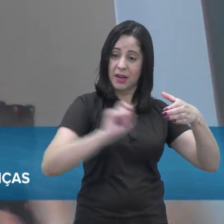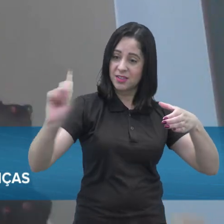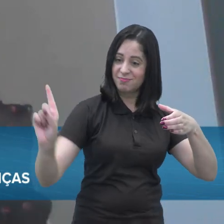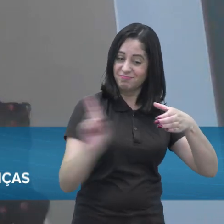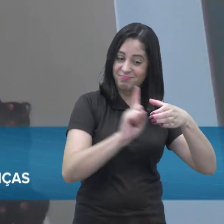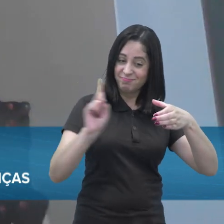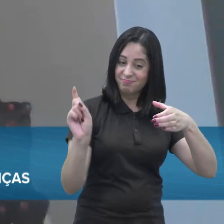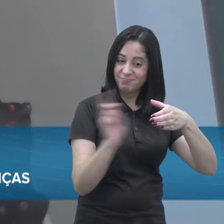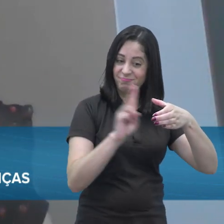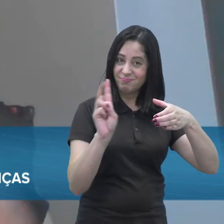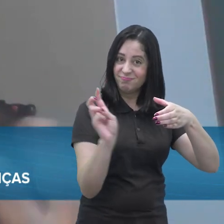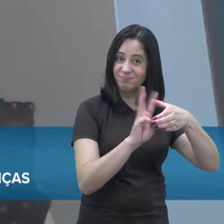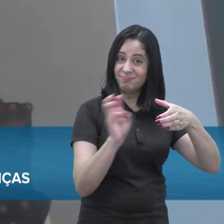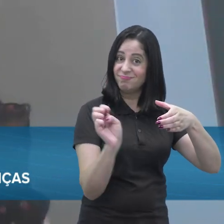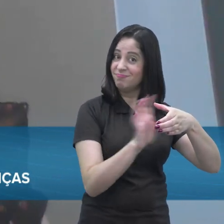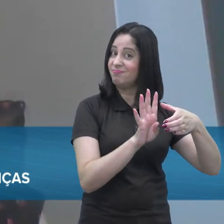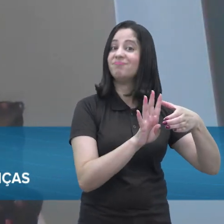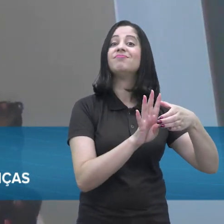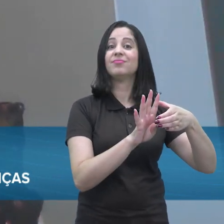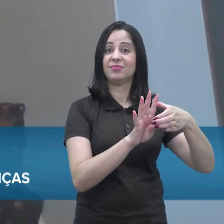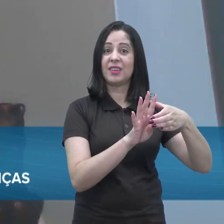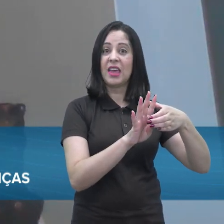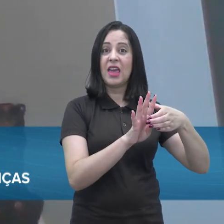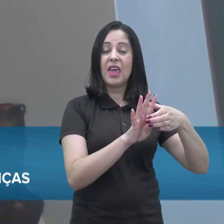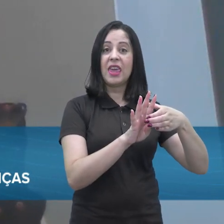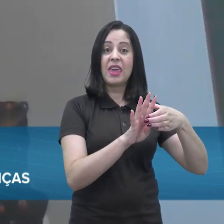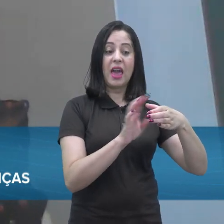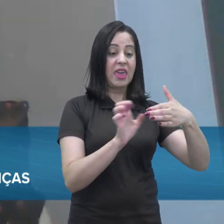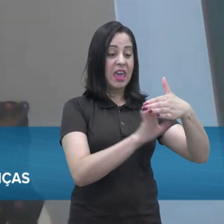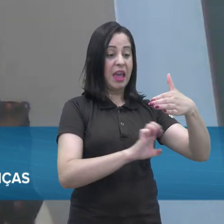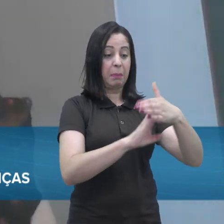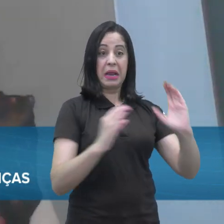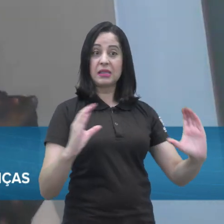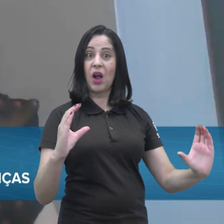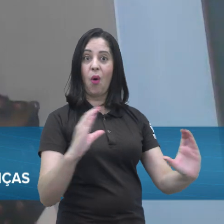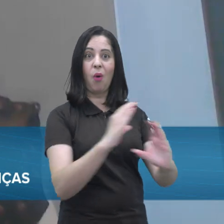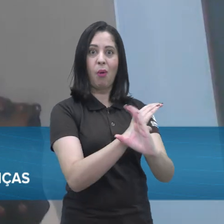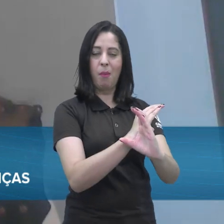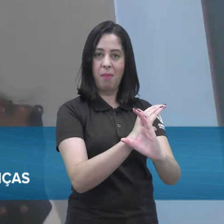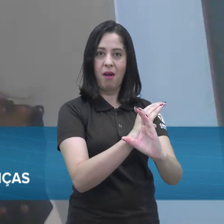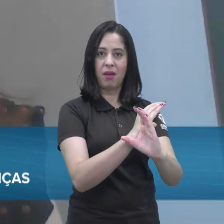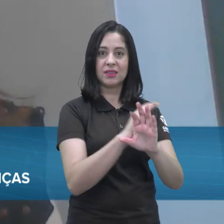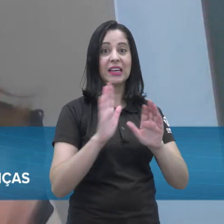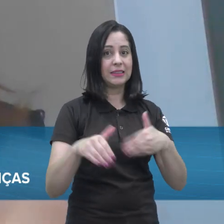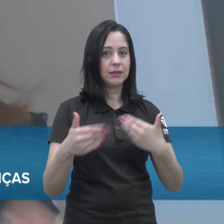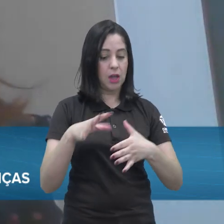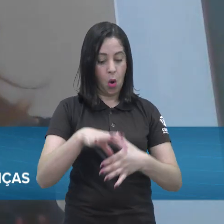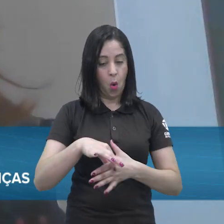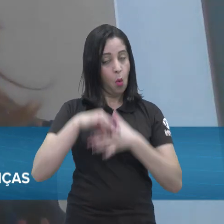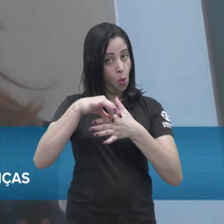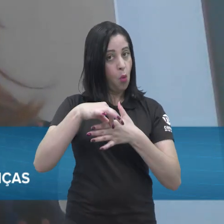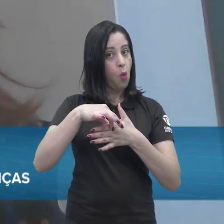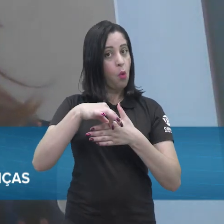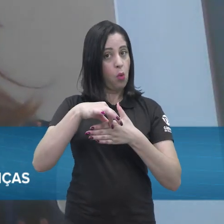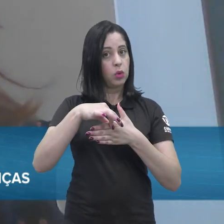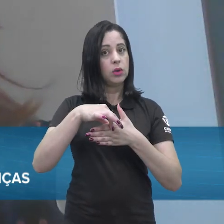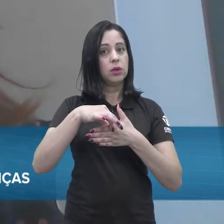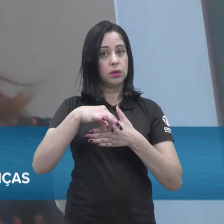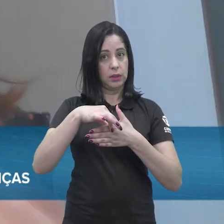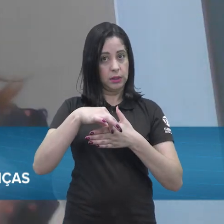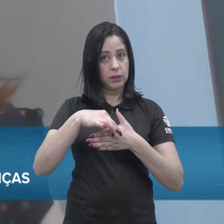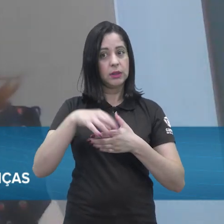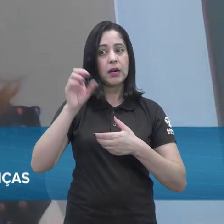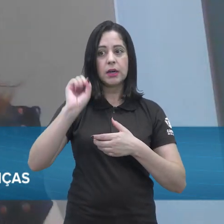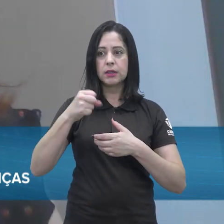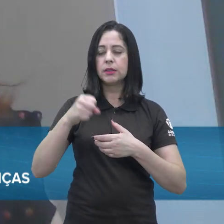que ela funcione de uma forma completa. Então, a liderança ideal é essa liderança